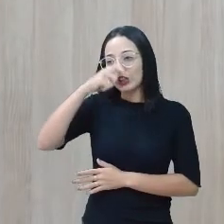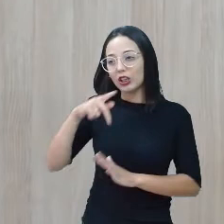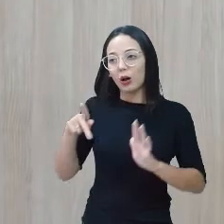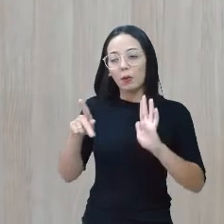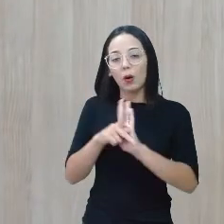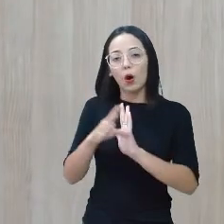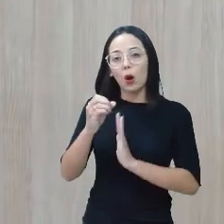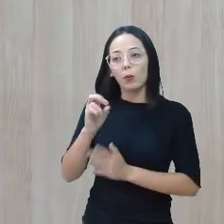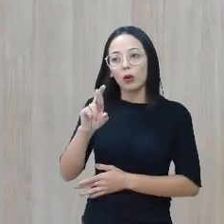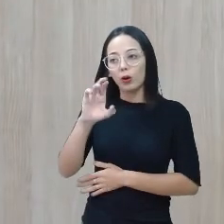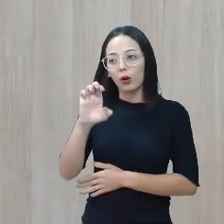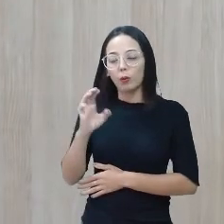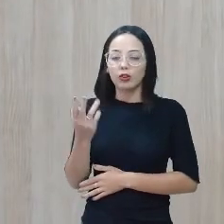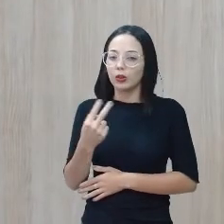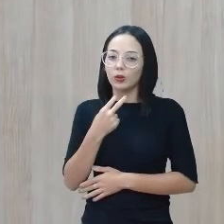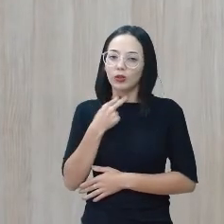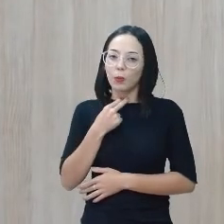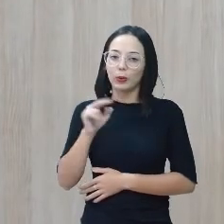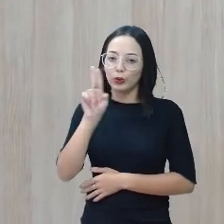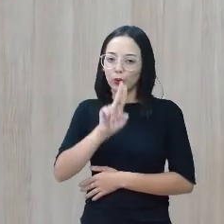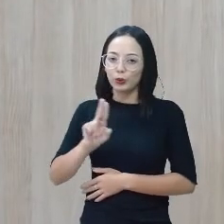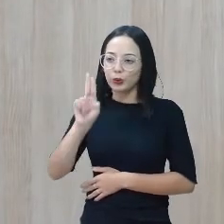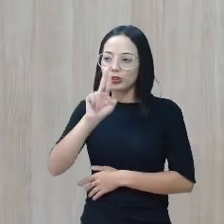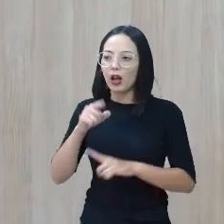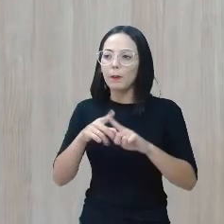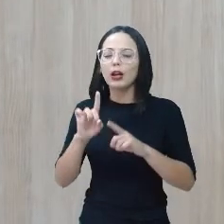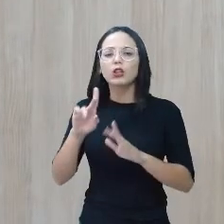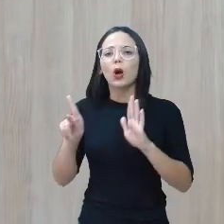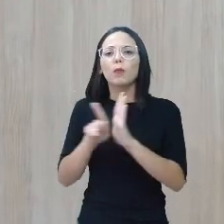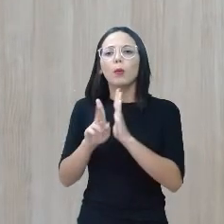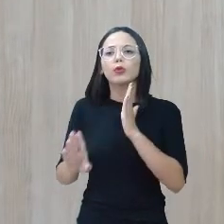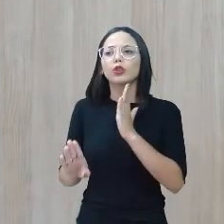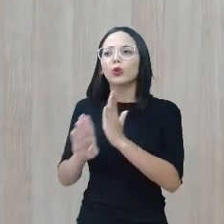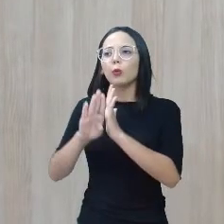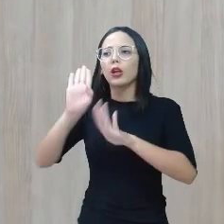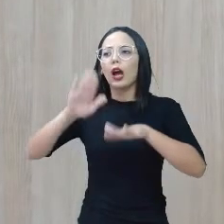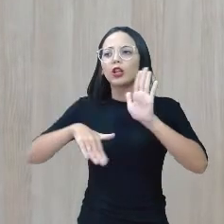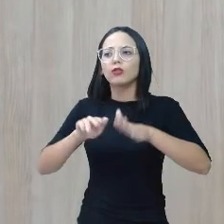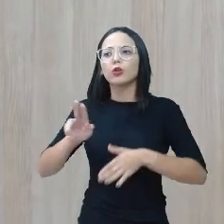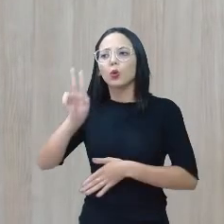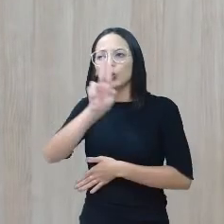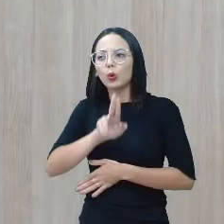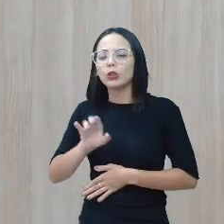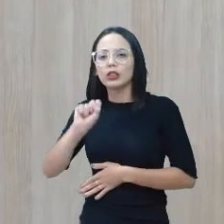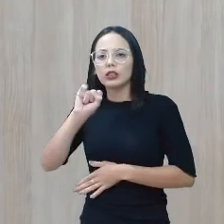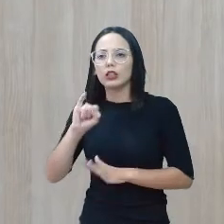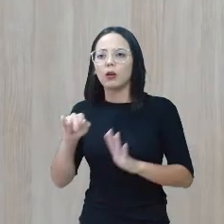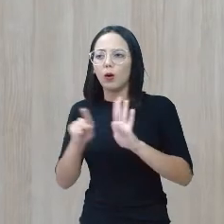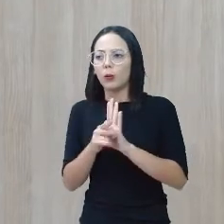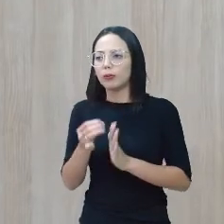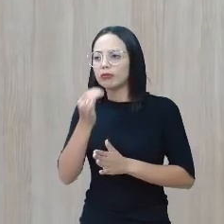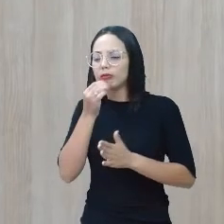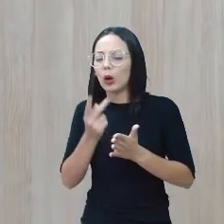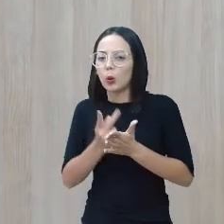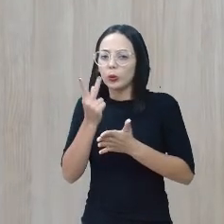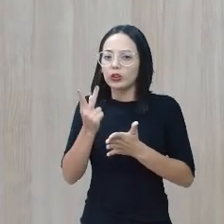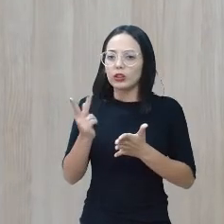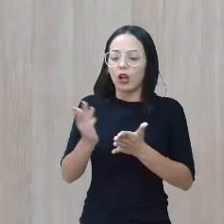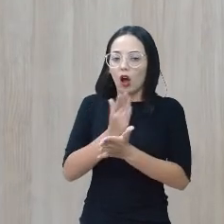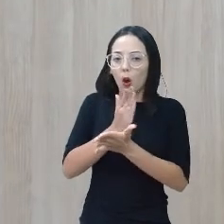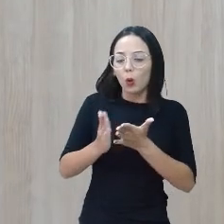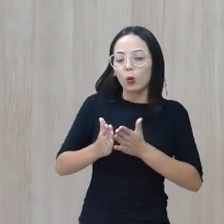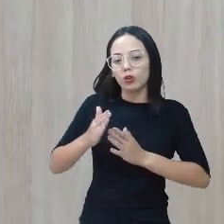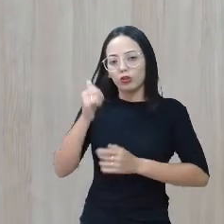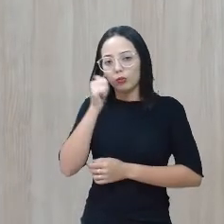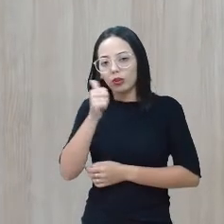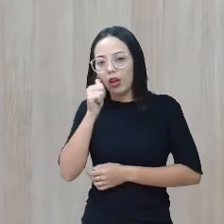cobre, então elas não podem usar, mas elas só vão descobrir às vezes quando usam. Então, se acontecer alguns casos, aí